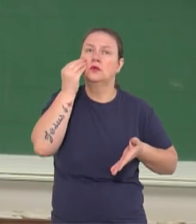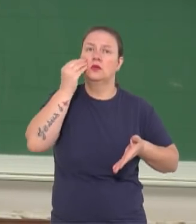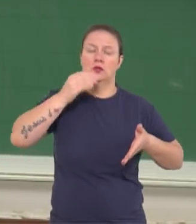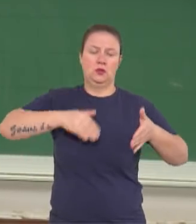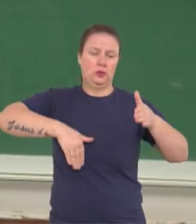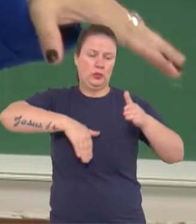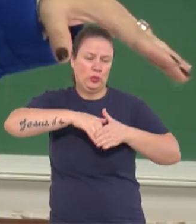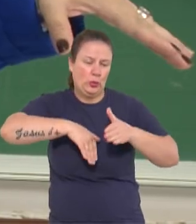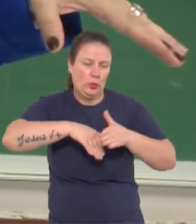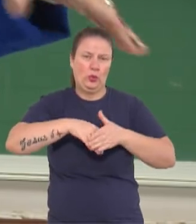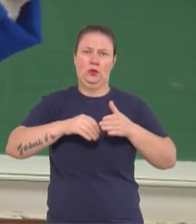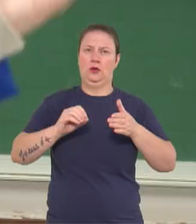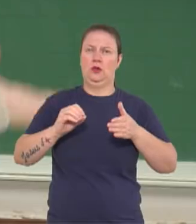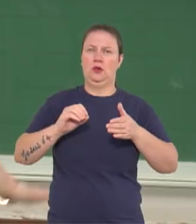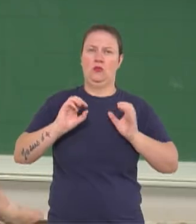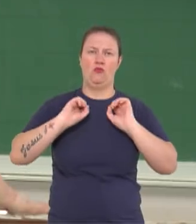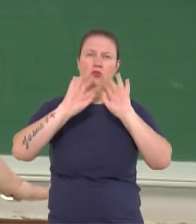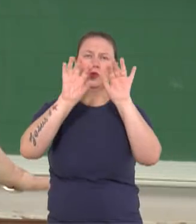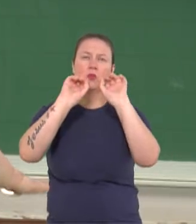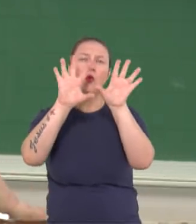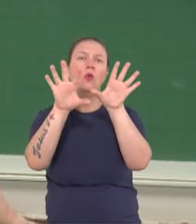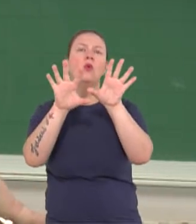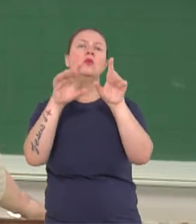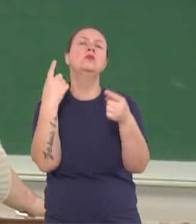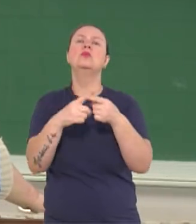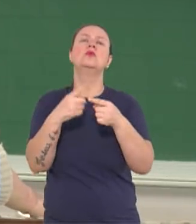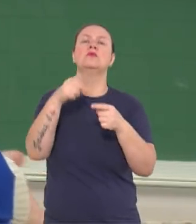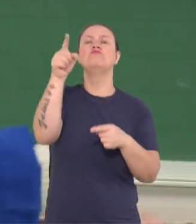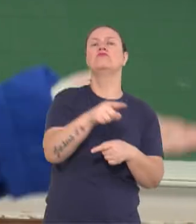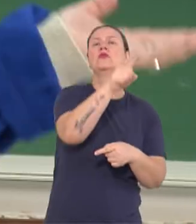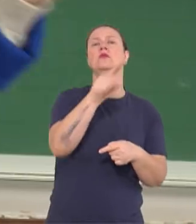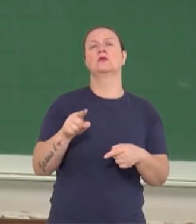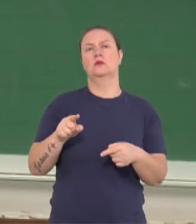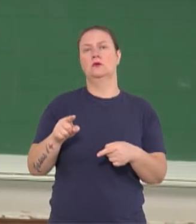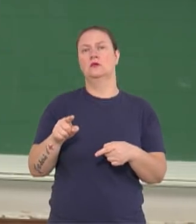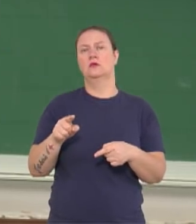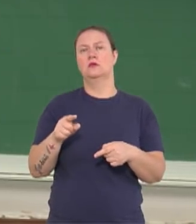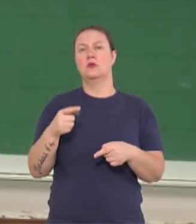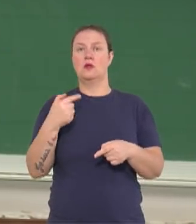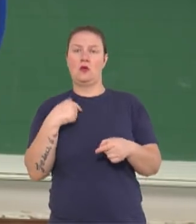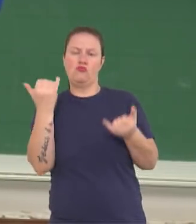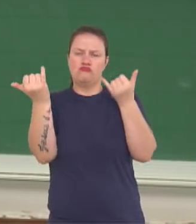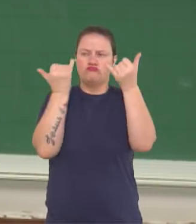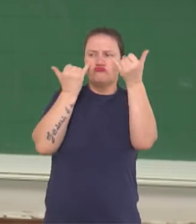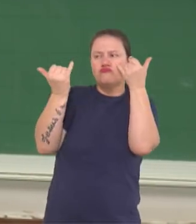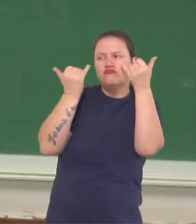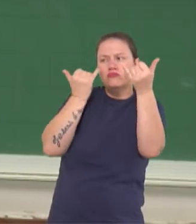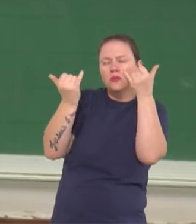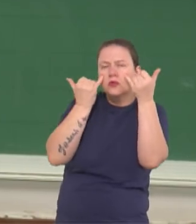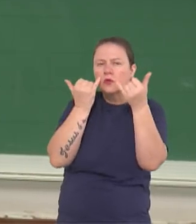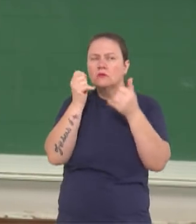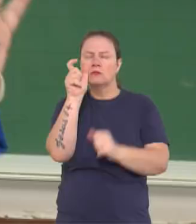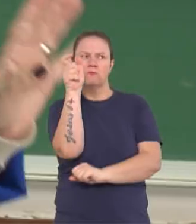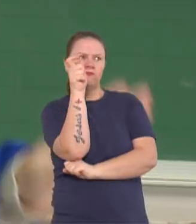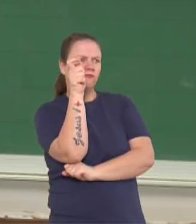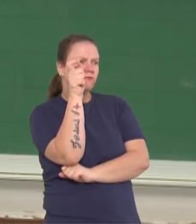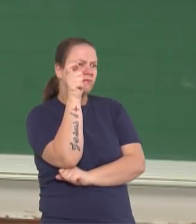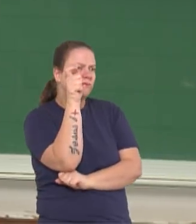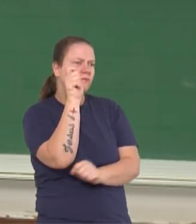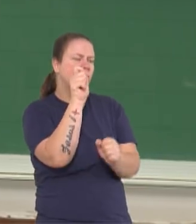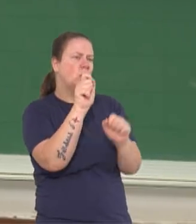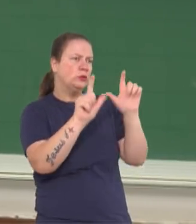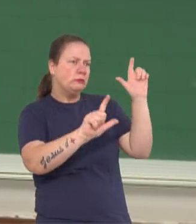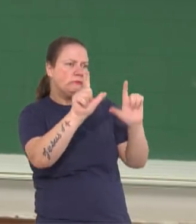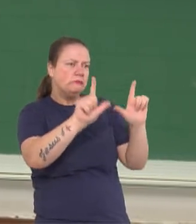futebol são cancelados, por que será que isso está acontecendo? Então, se eu estou informado, se eu tenho assistido a jornais, se